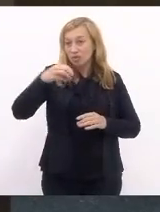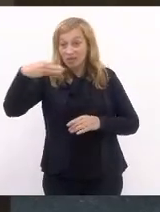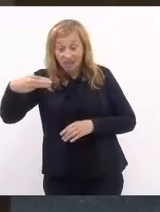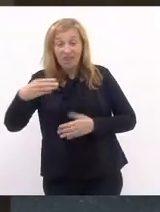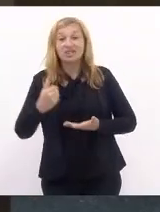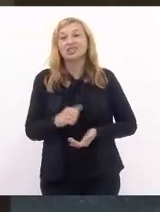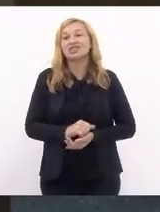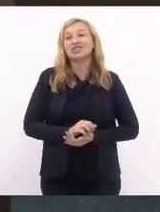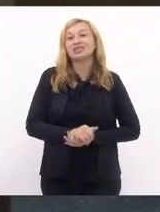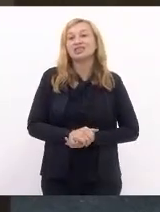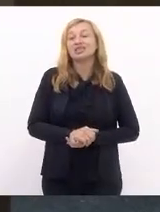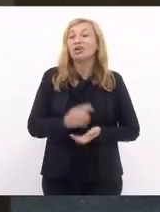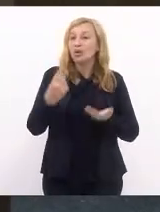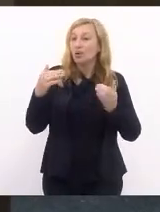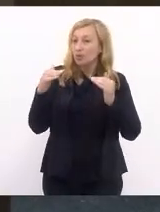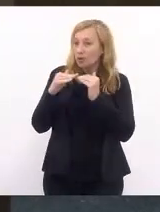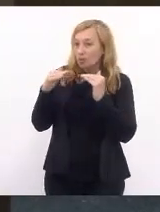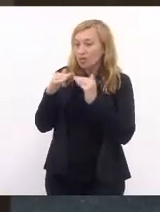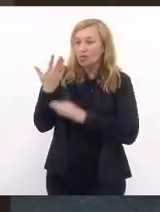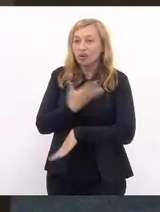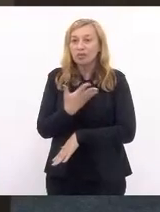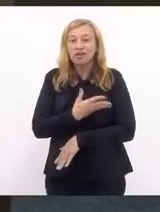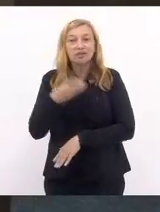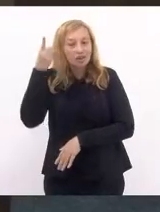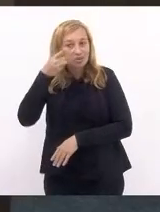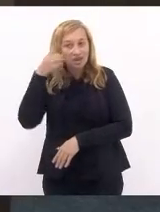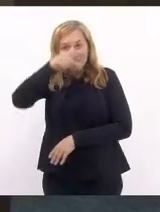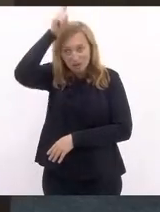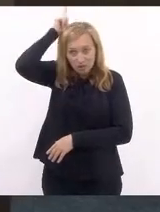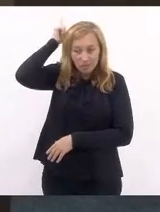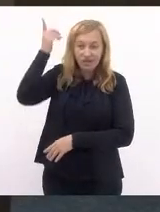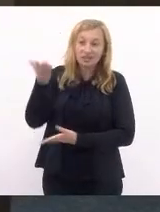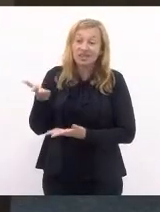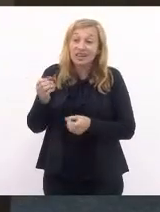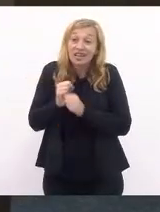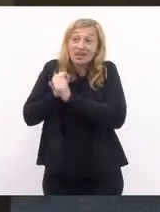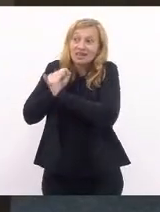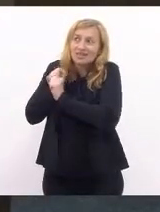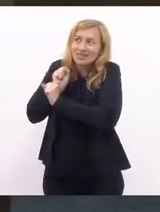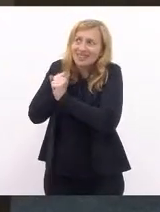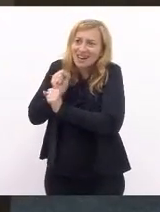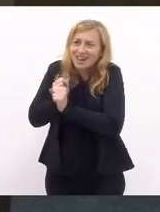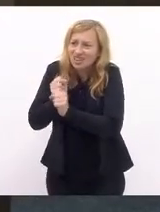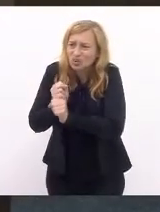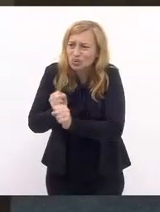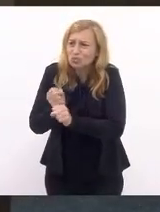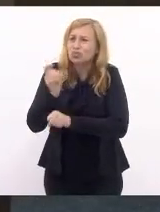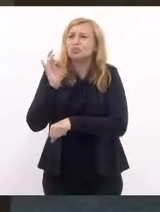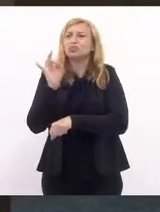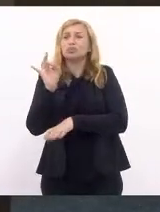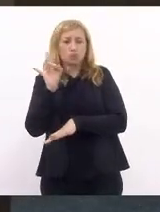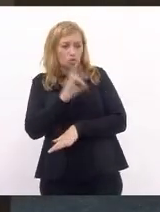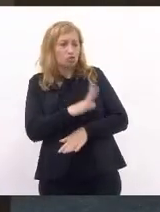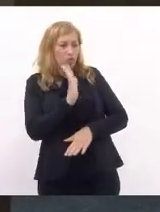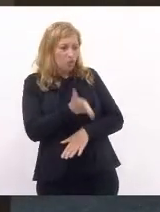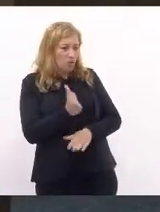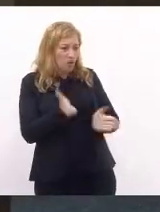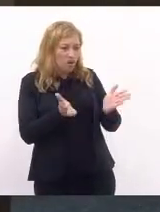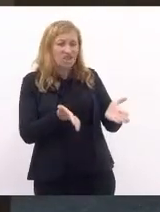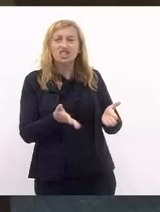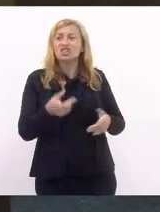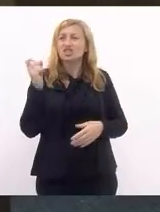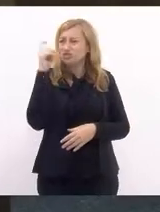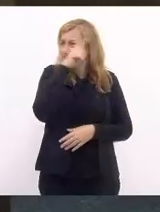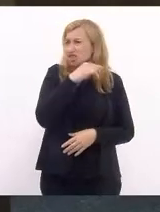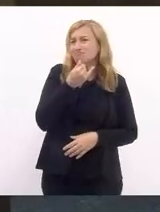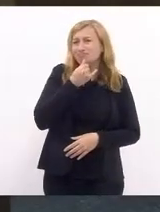e concordo com meu colega Deputado Luiz Paulo que esses anos últimos foram muito difíceis a gente teve